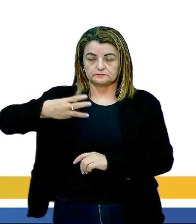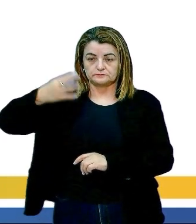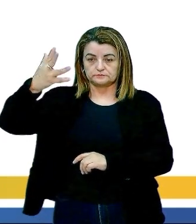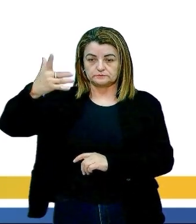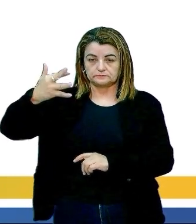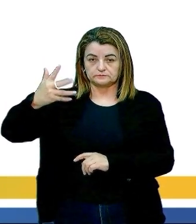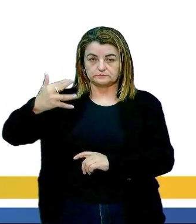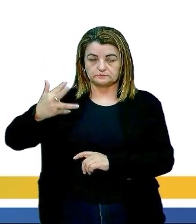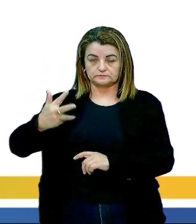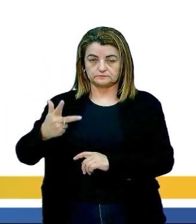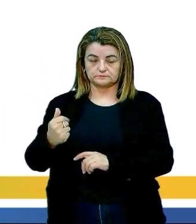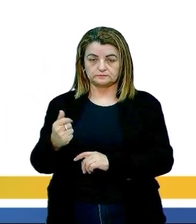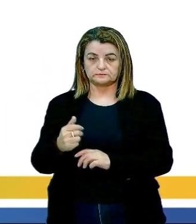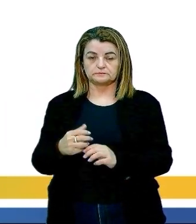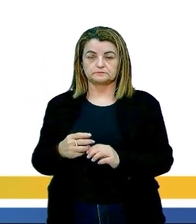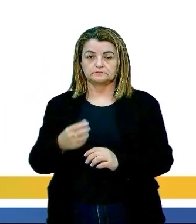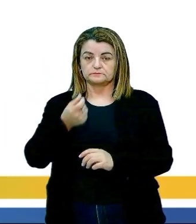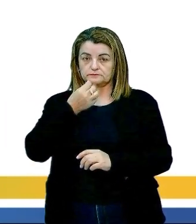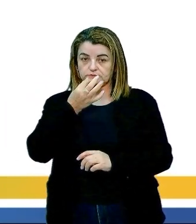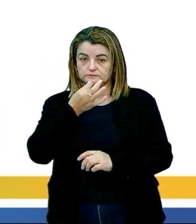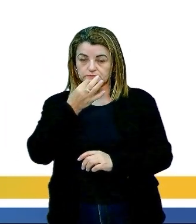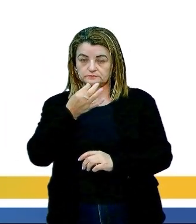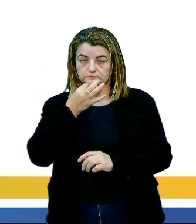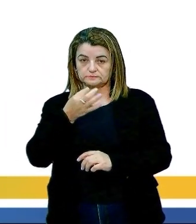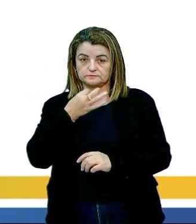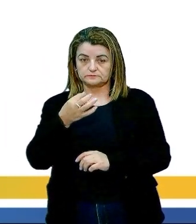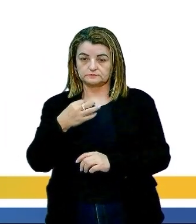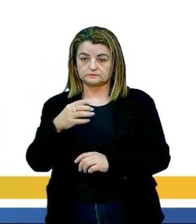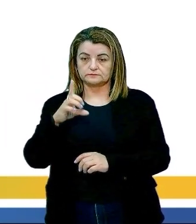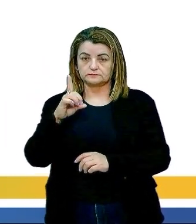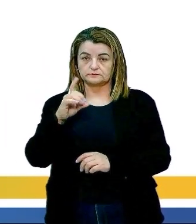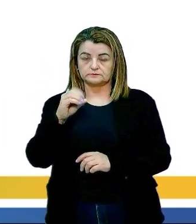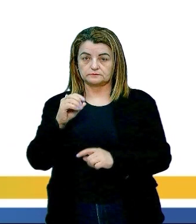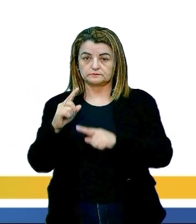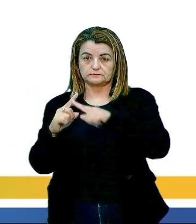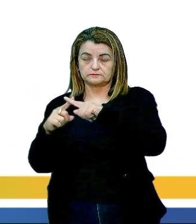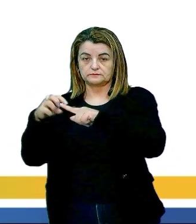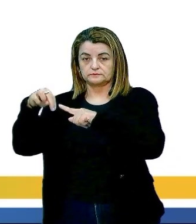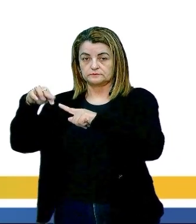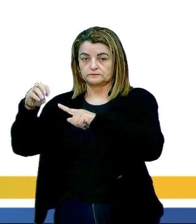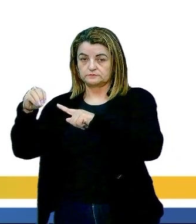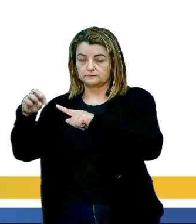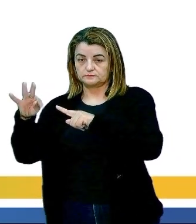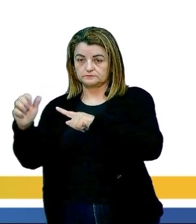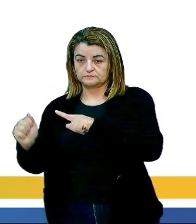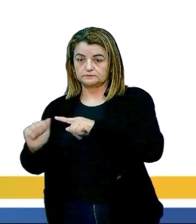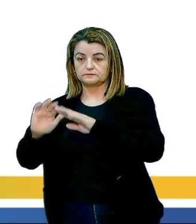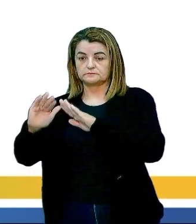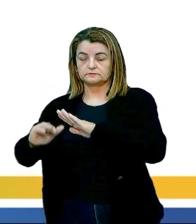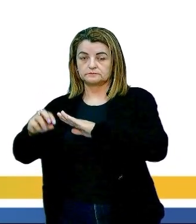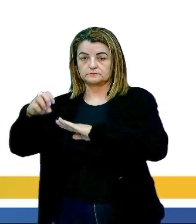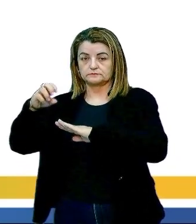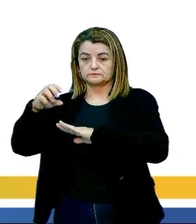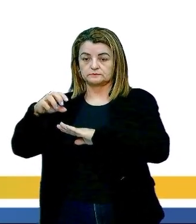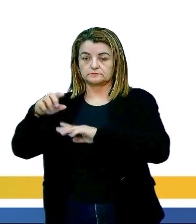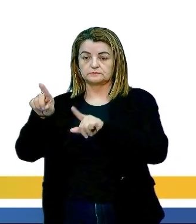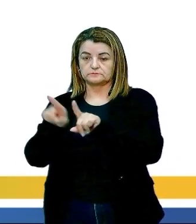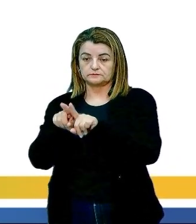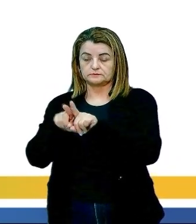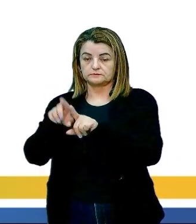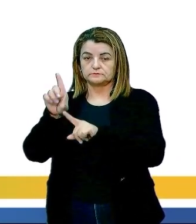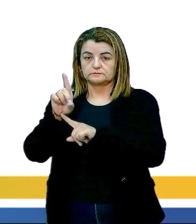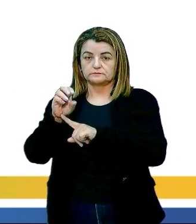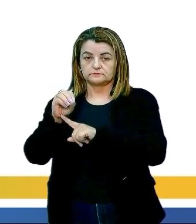as primeiras dicas que nós temos ali, né? O do mais o not, e o does mais o not são os que vocês